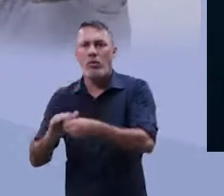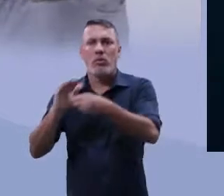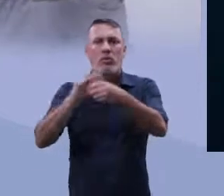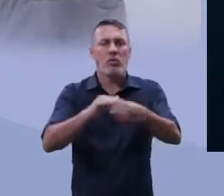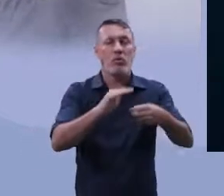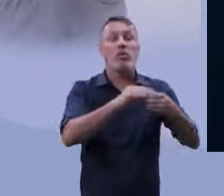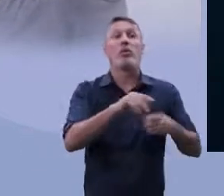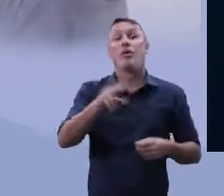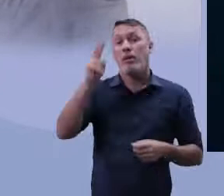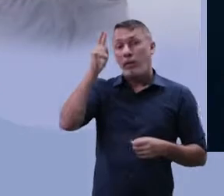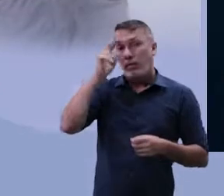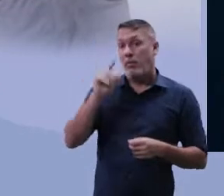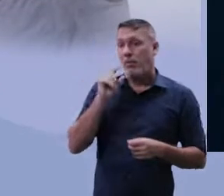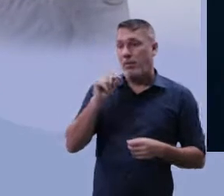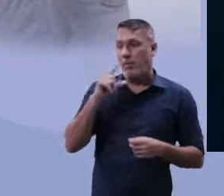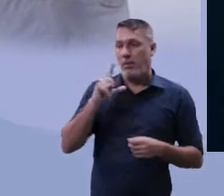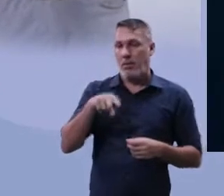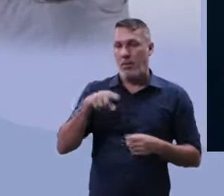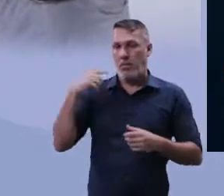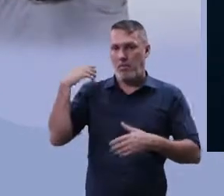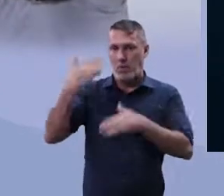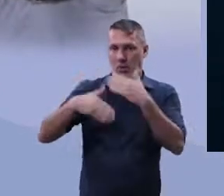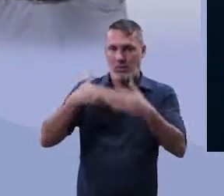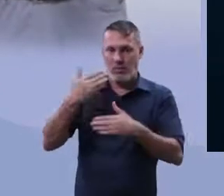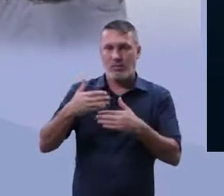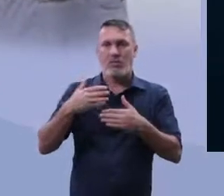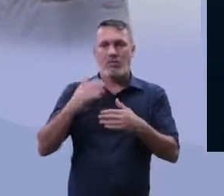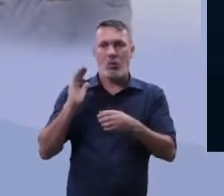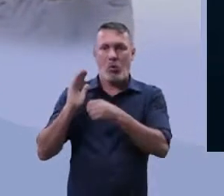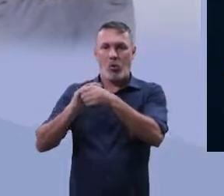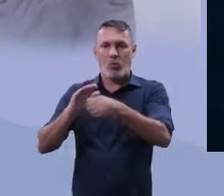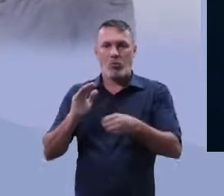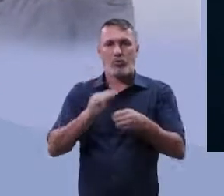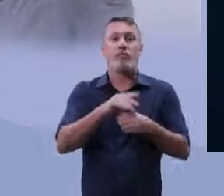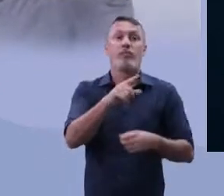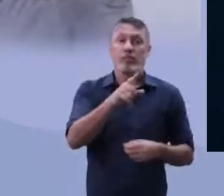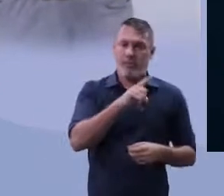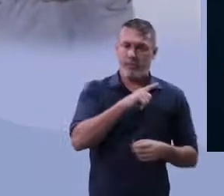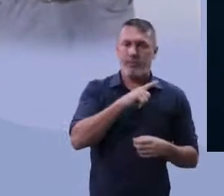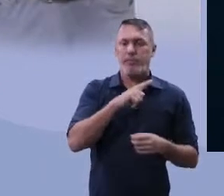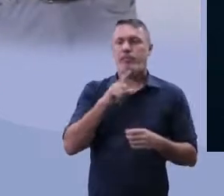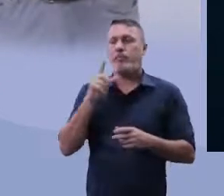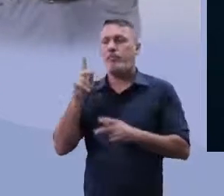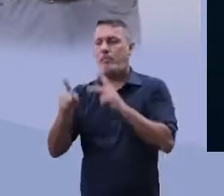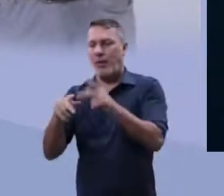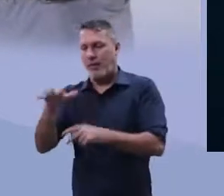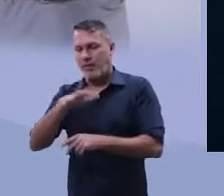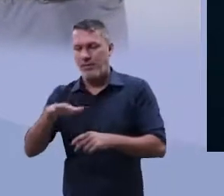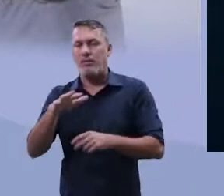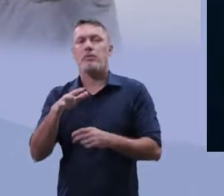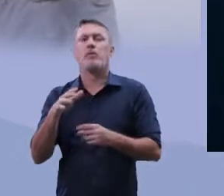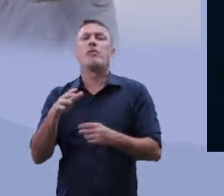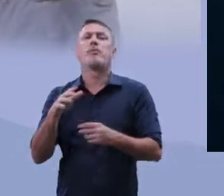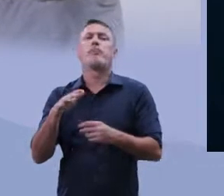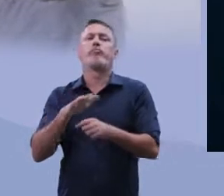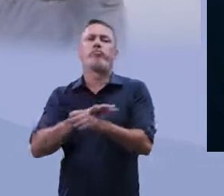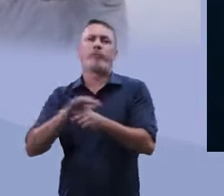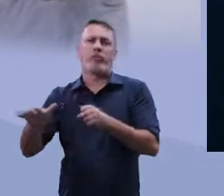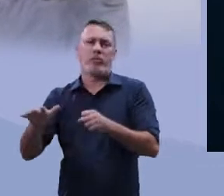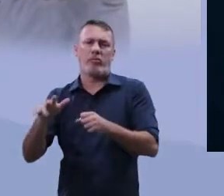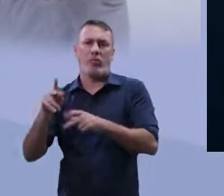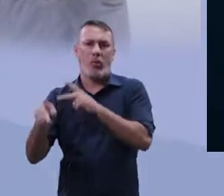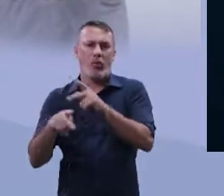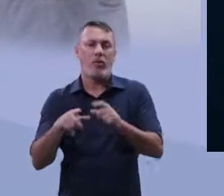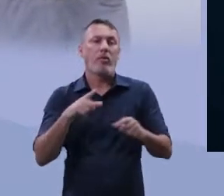de colonização. E a gente tem que lembrar que quando nós falamos do processo de colonização, existiam as colônias de povoamento e as colônias de